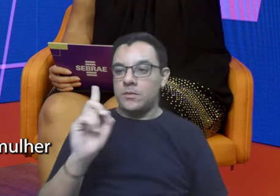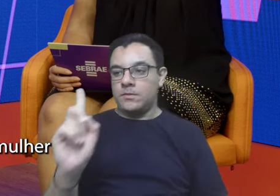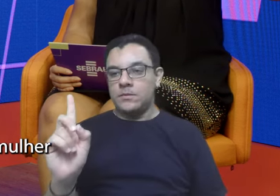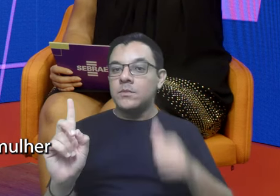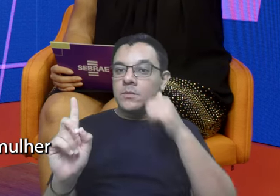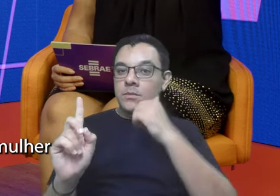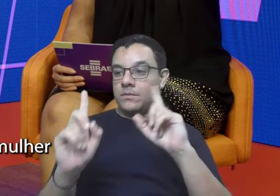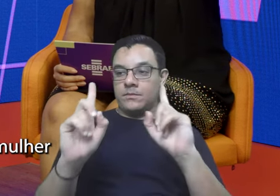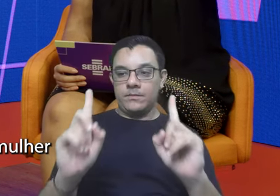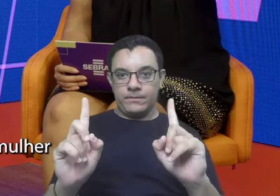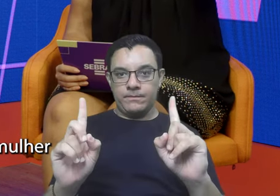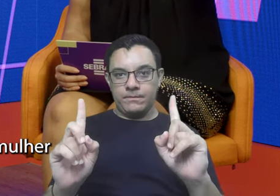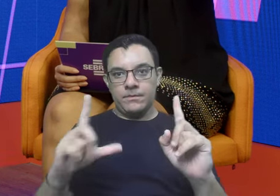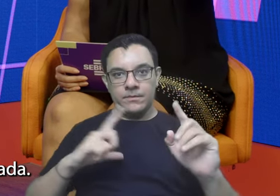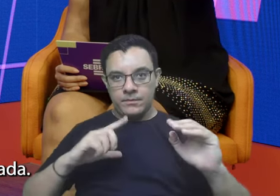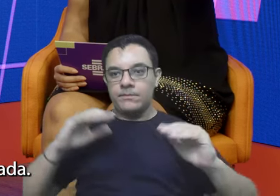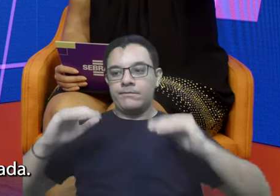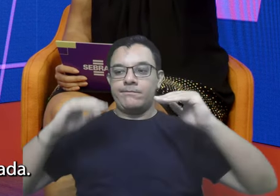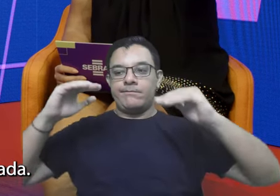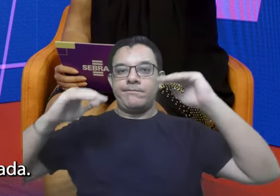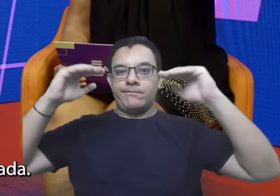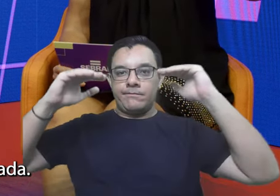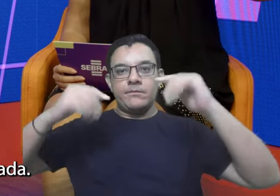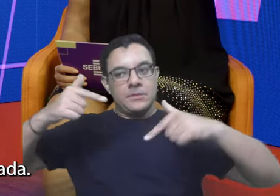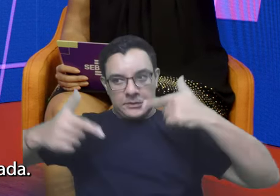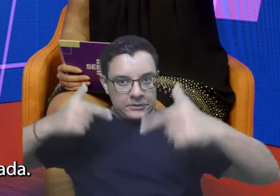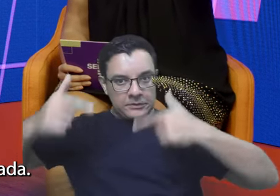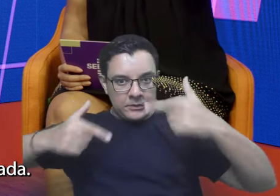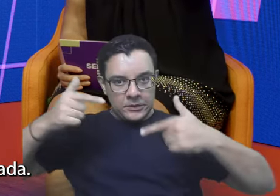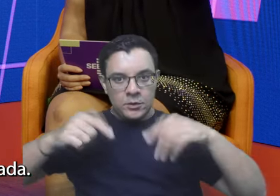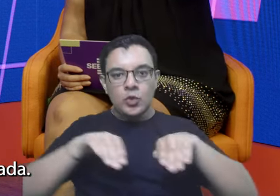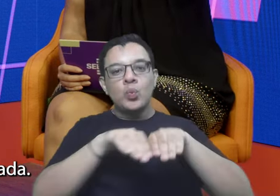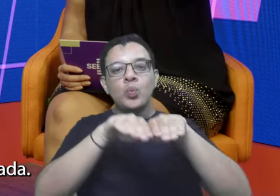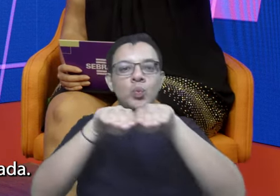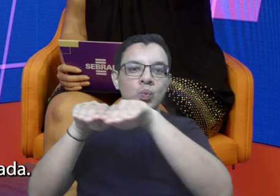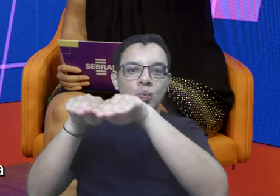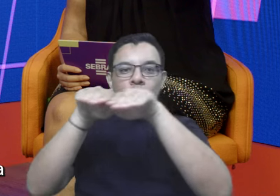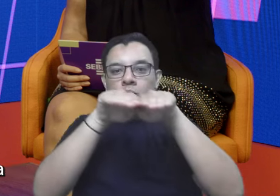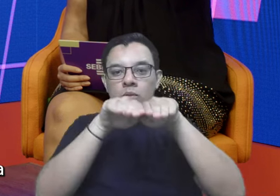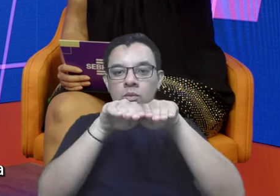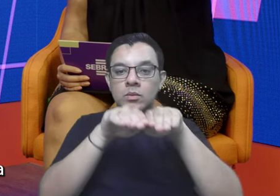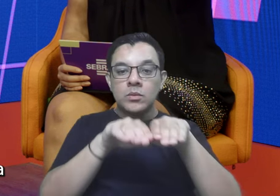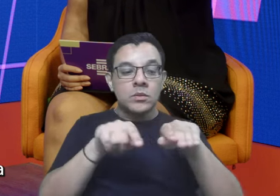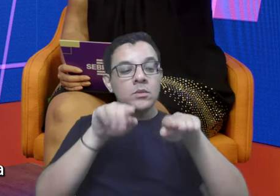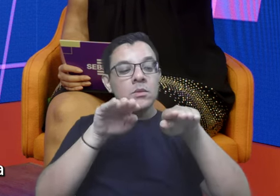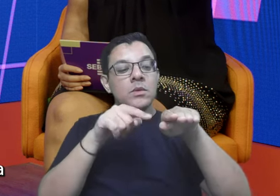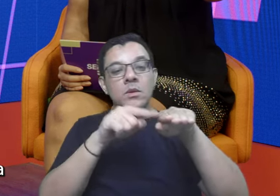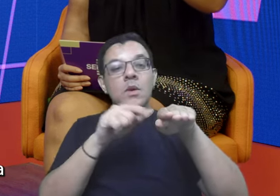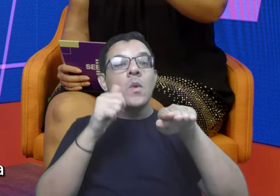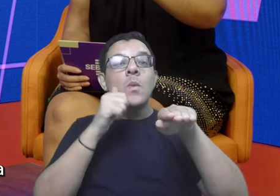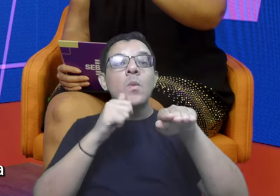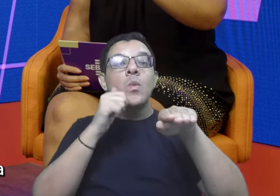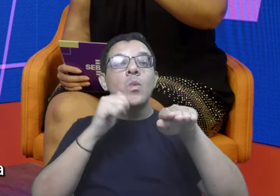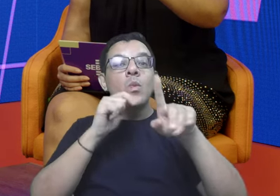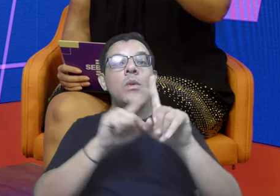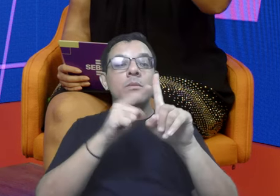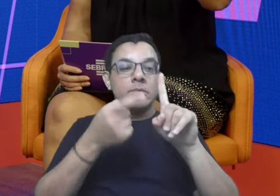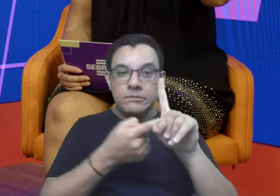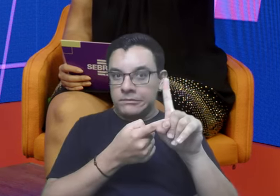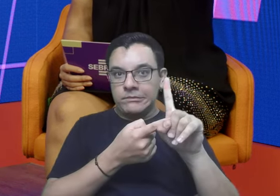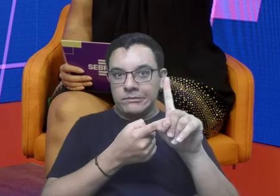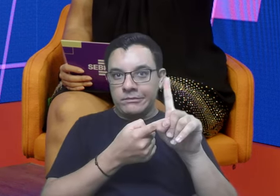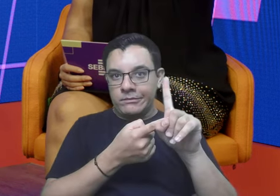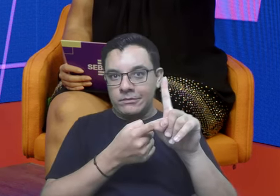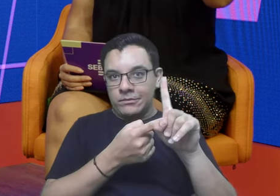mulher que estão crescendo na carreira de forma equiparada ela vira mãe ela despenca e